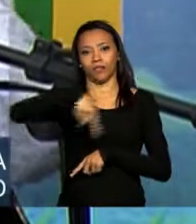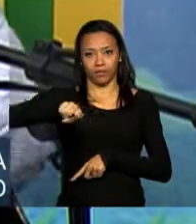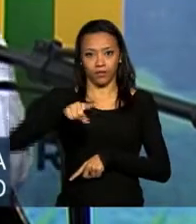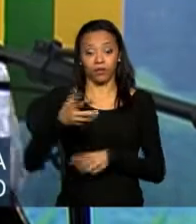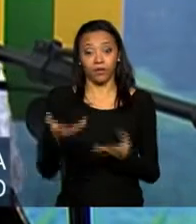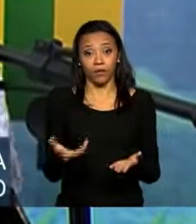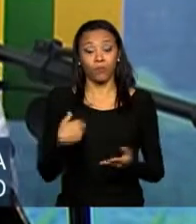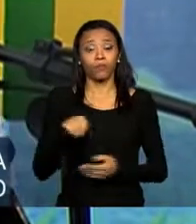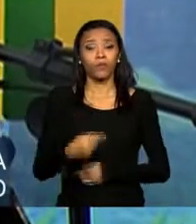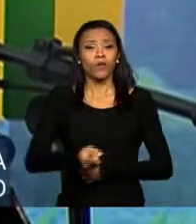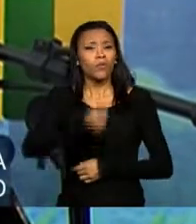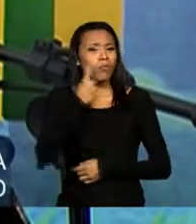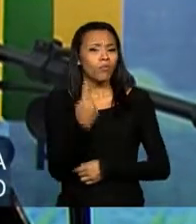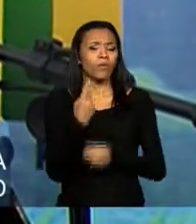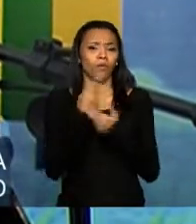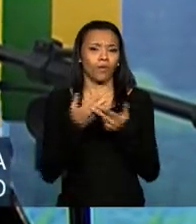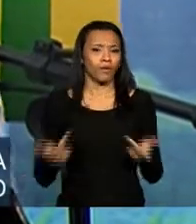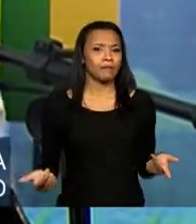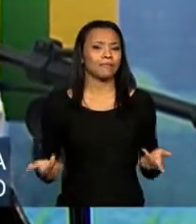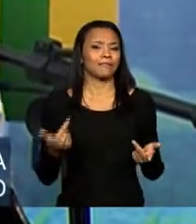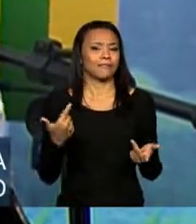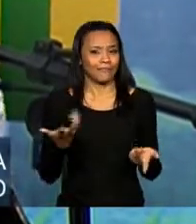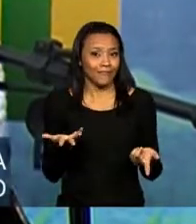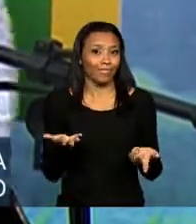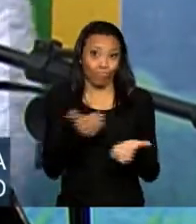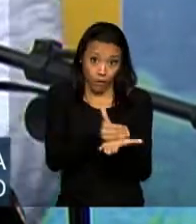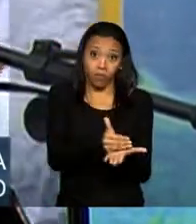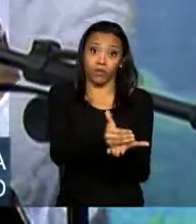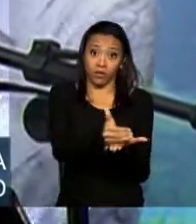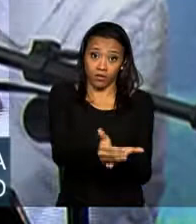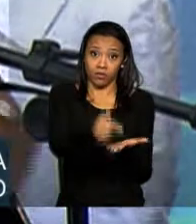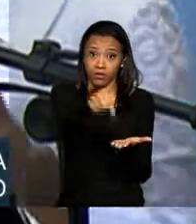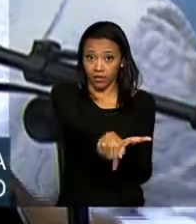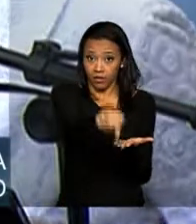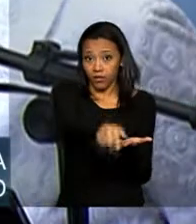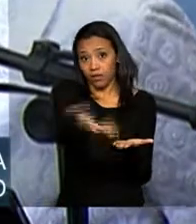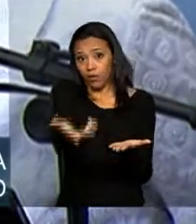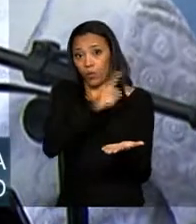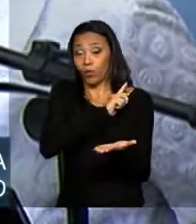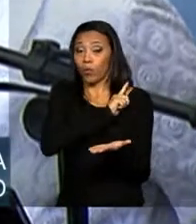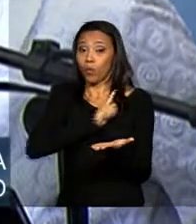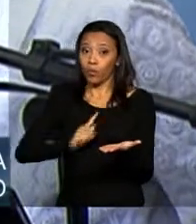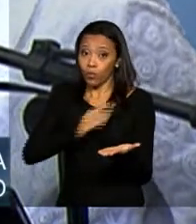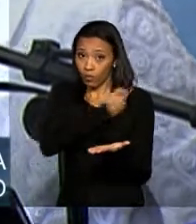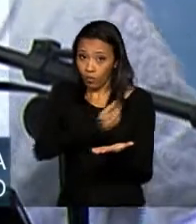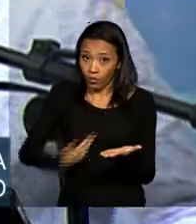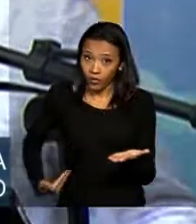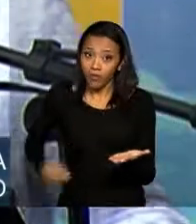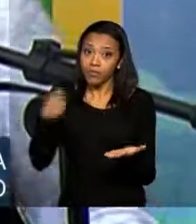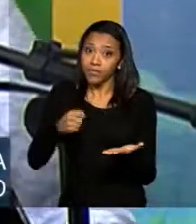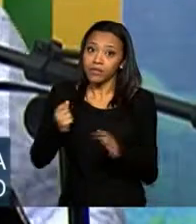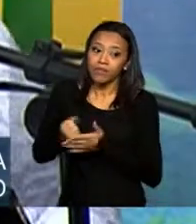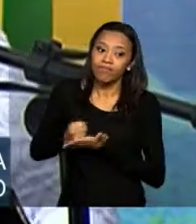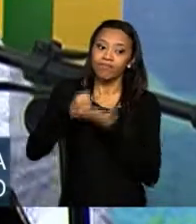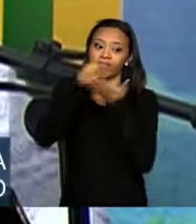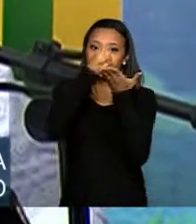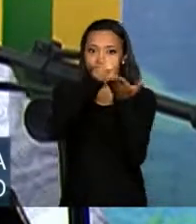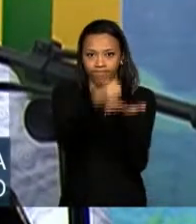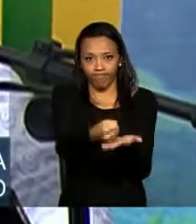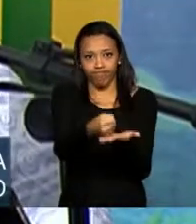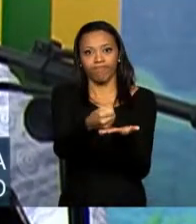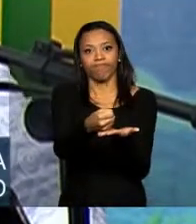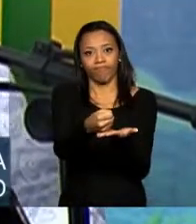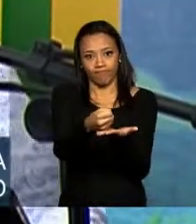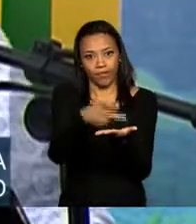como é uma coisa q tah q tah começando o governo não tem de fazer a parte dele e o governo